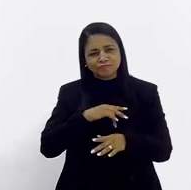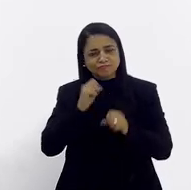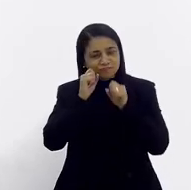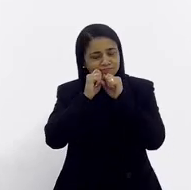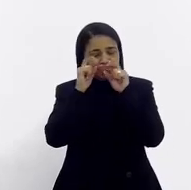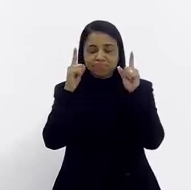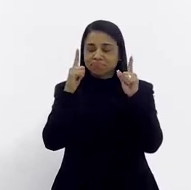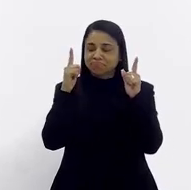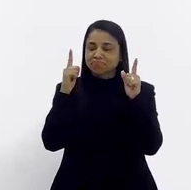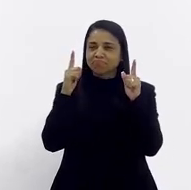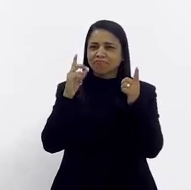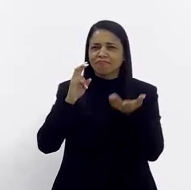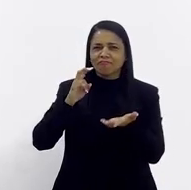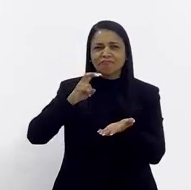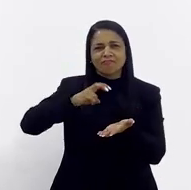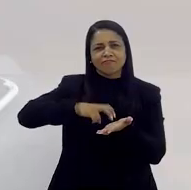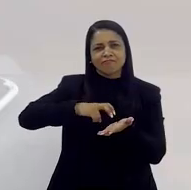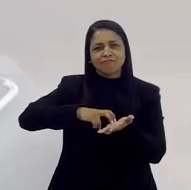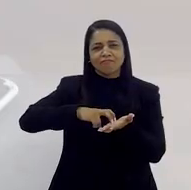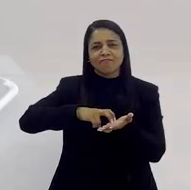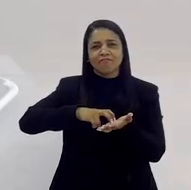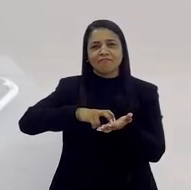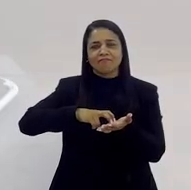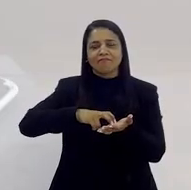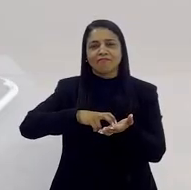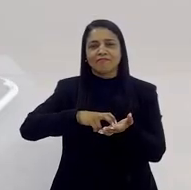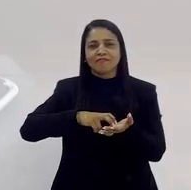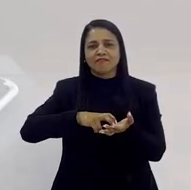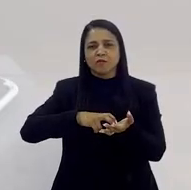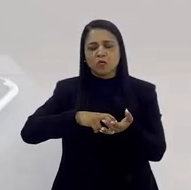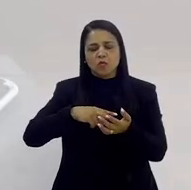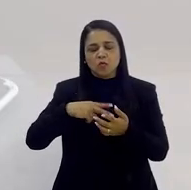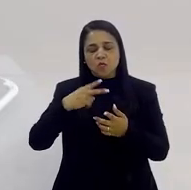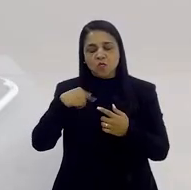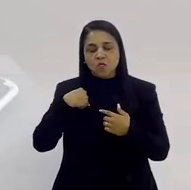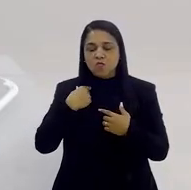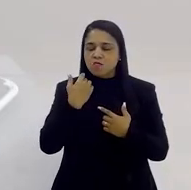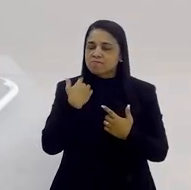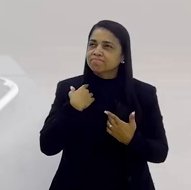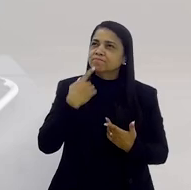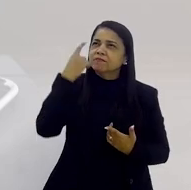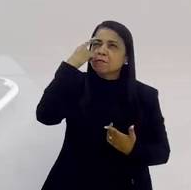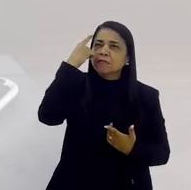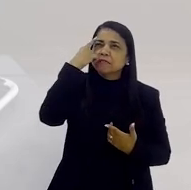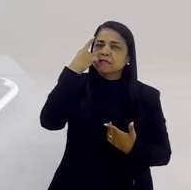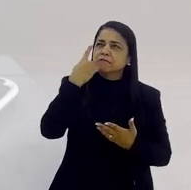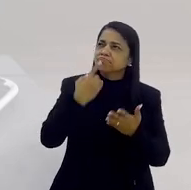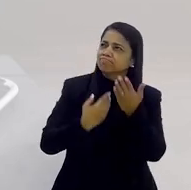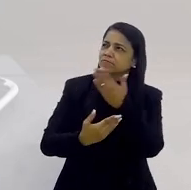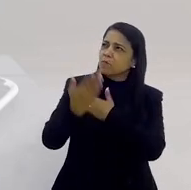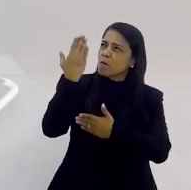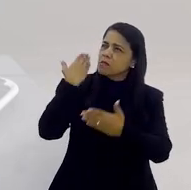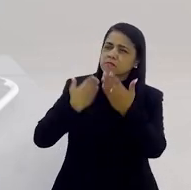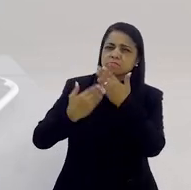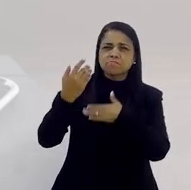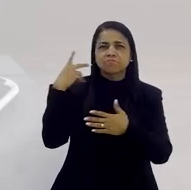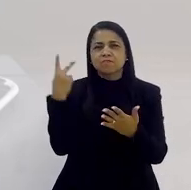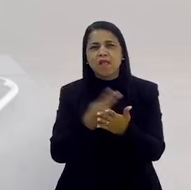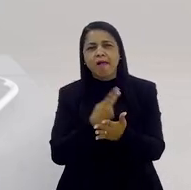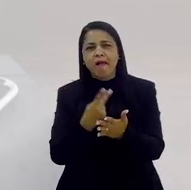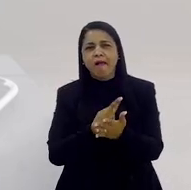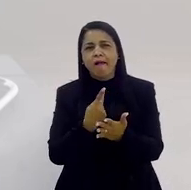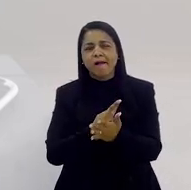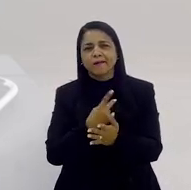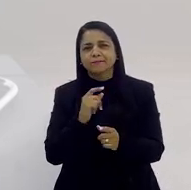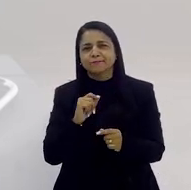fiz isso comigo não me olhei no espelho eu fiz uma auto de tudo que eu já fiz na vida de errado